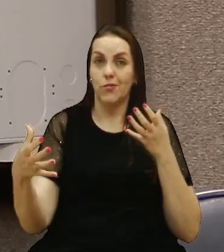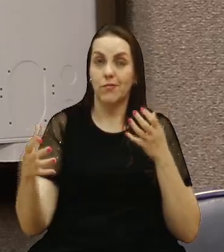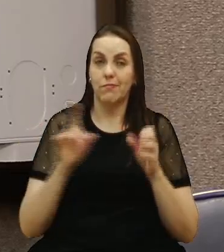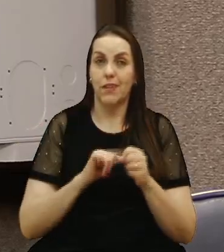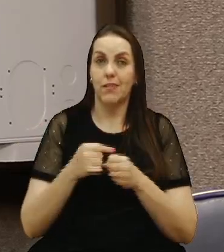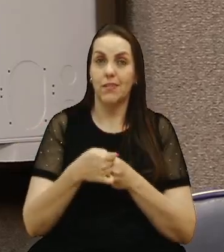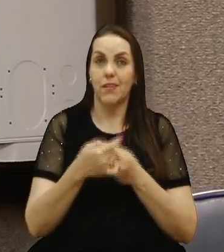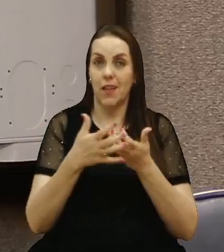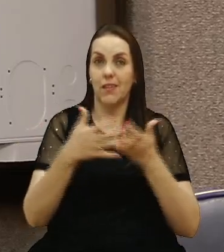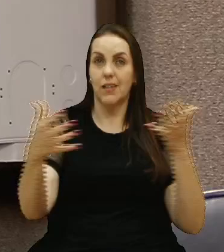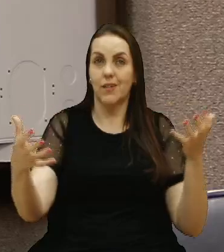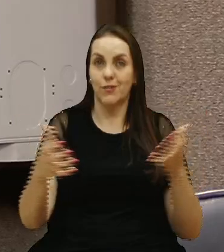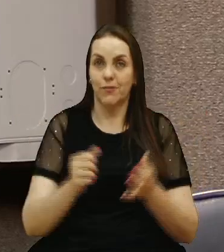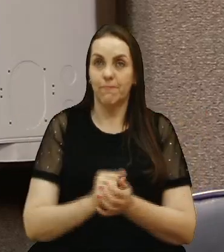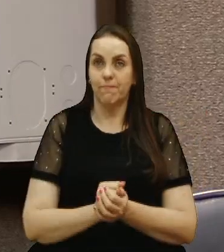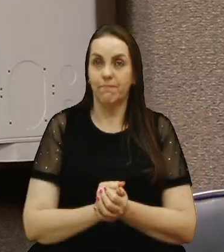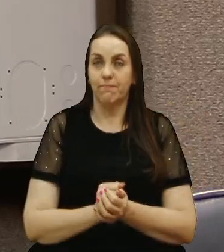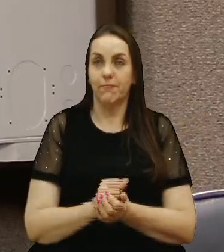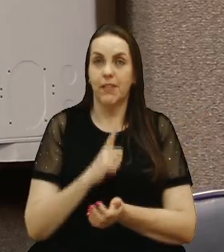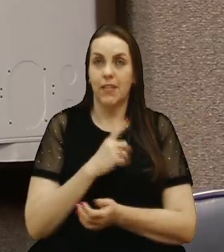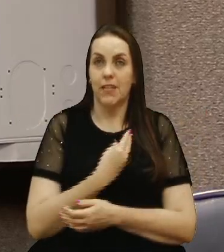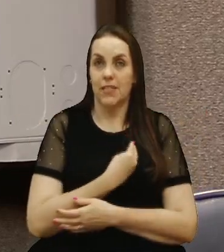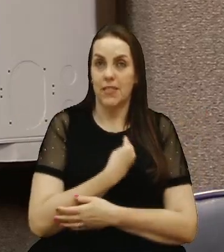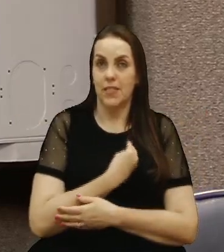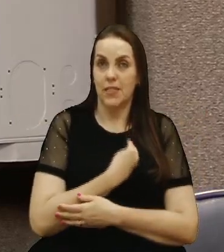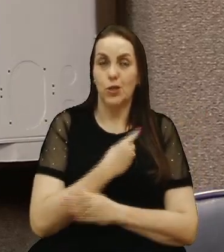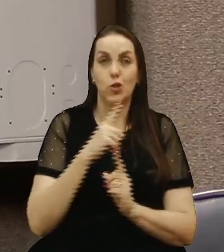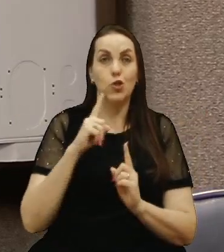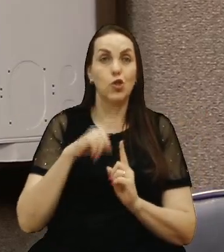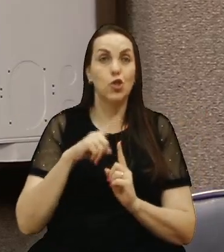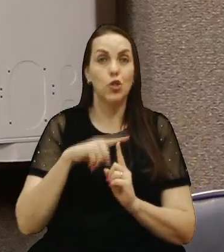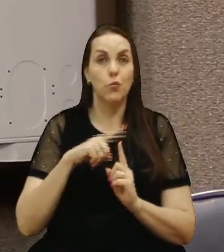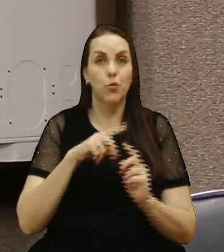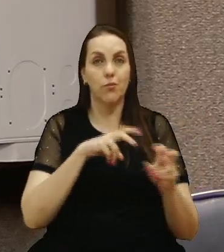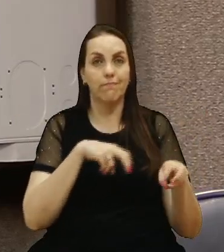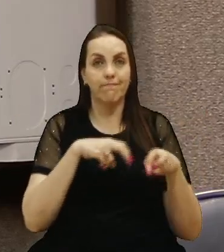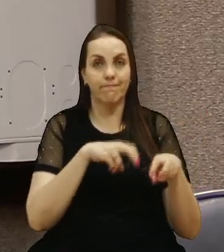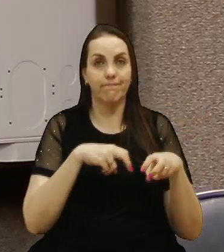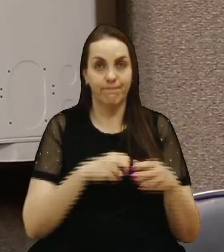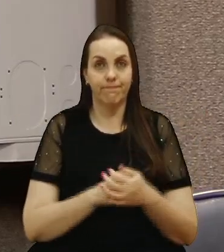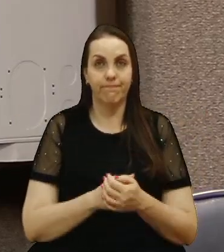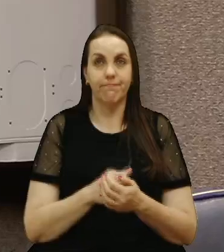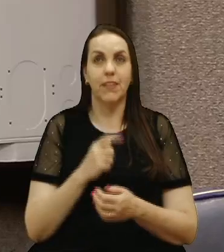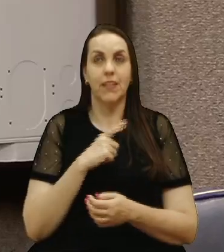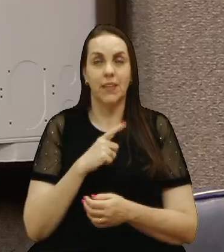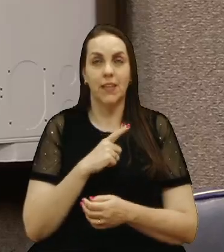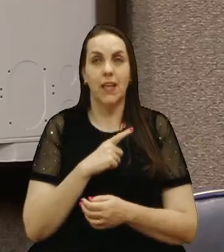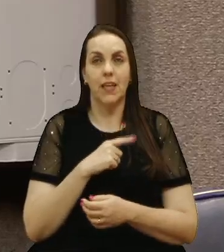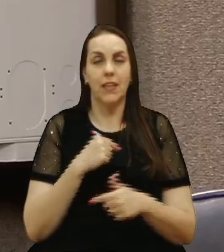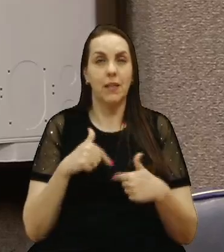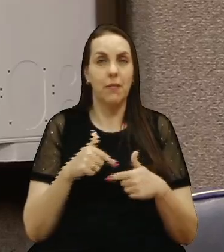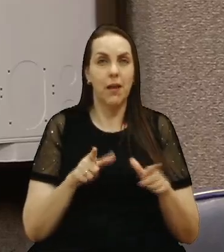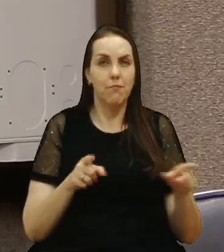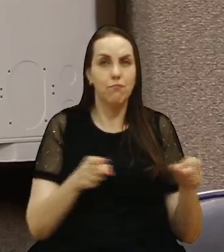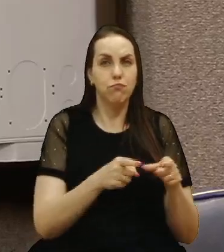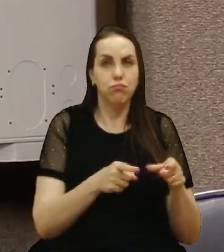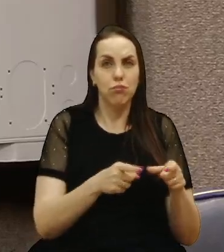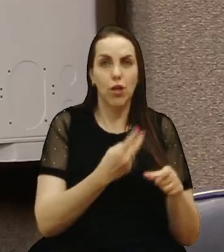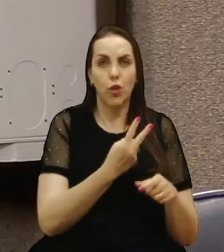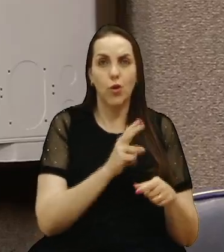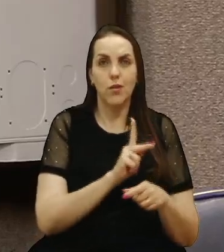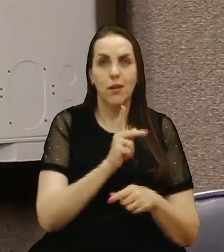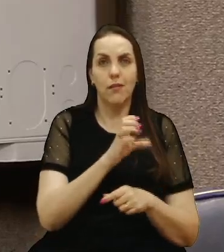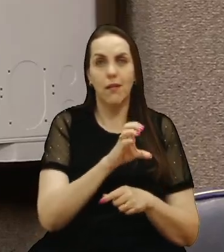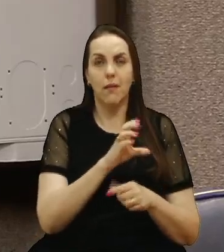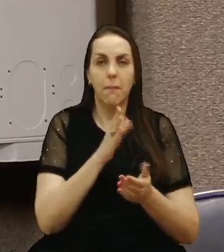grande. Existem tipos e tipos de agricultores. Existe aquele agricultor que trabalha com 2 hectares, tem aquele agricultor que trabalha com